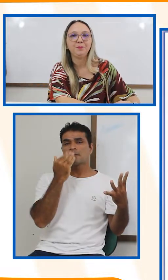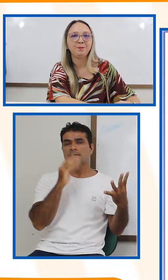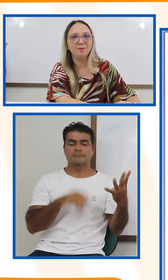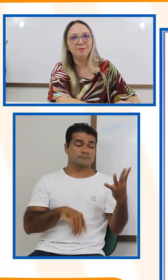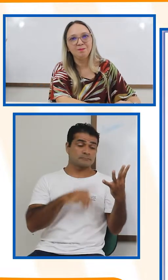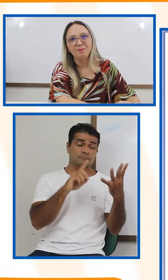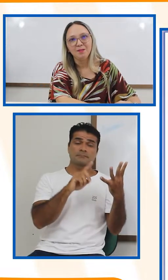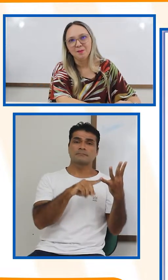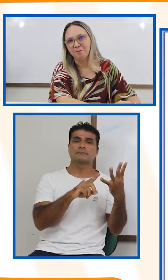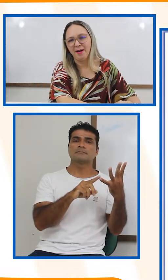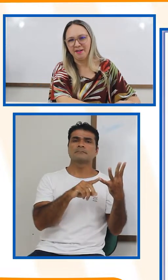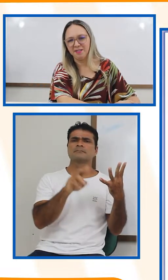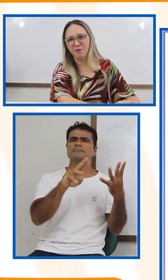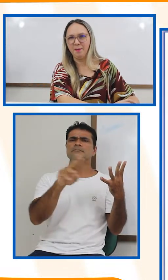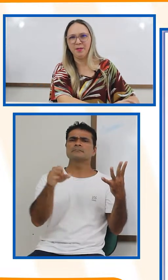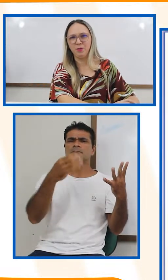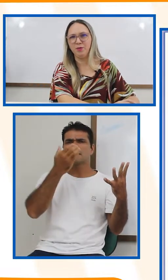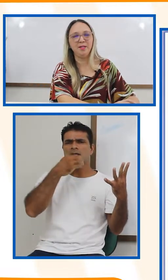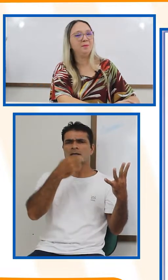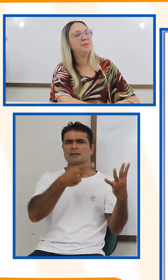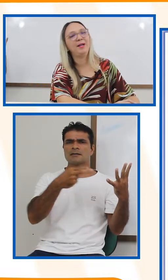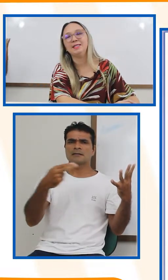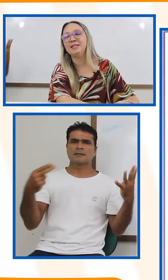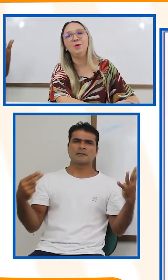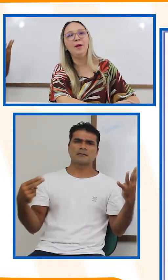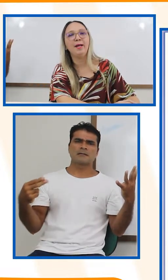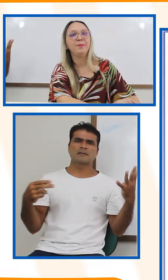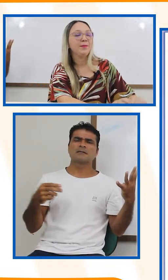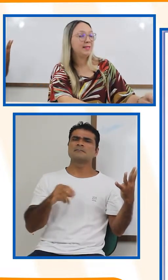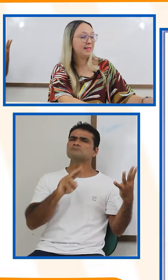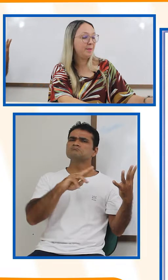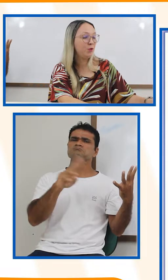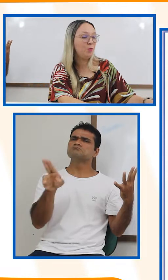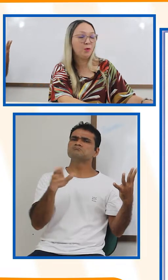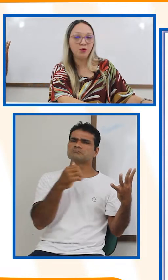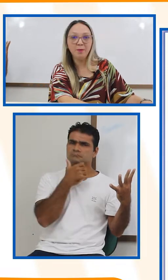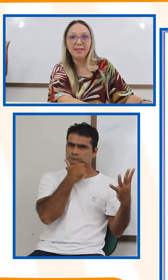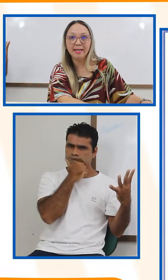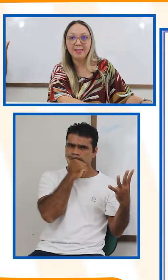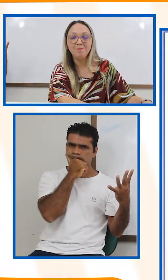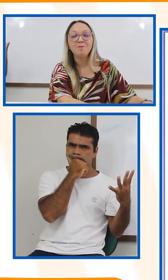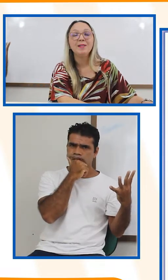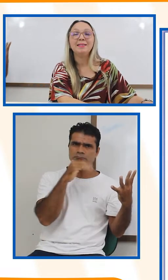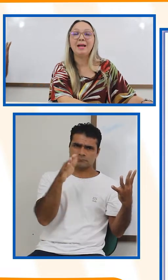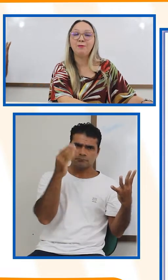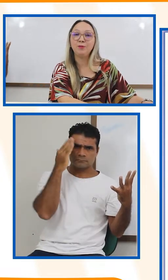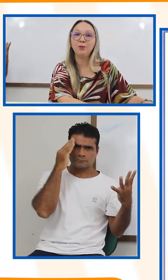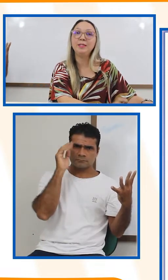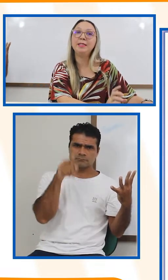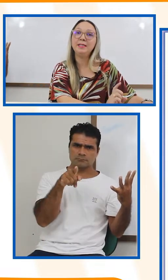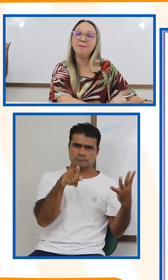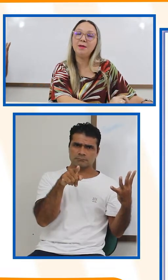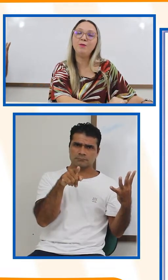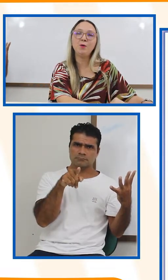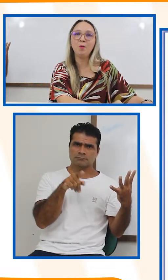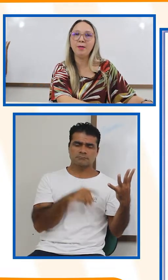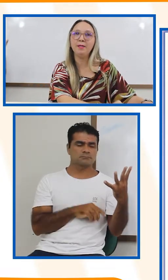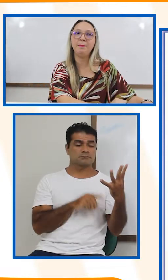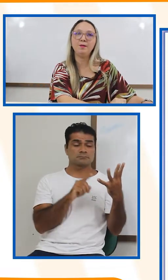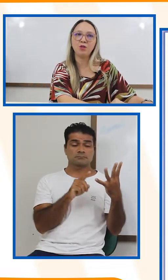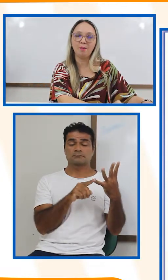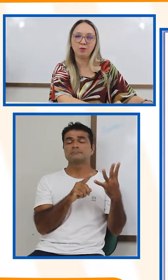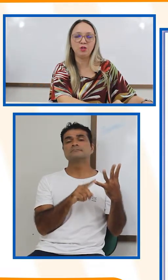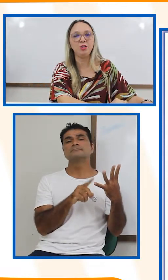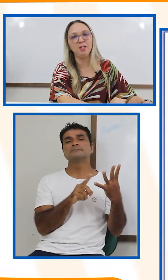essa? Parece um amendoim, mas não é. Sabe como é o nome dela? Da fruta que também foi